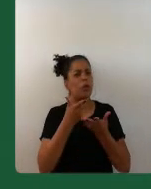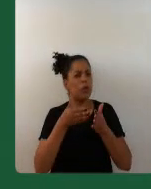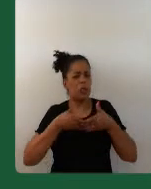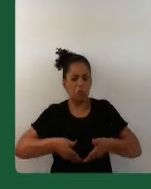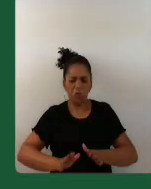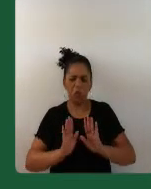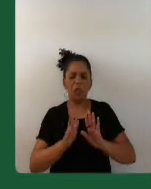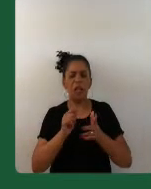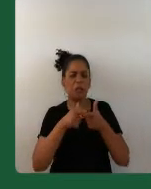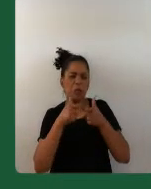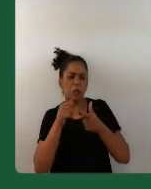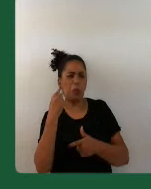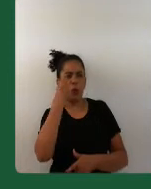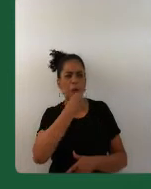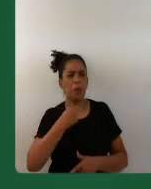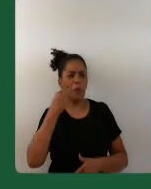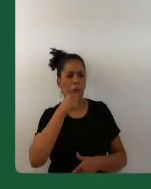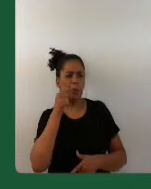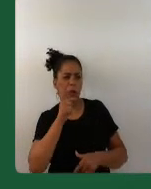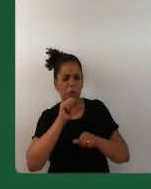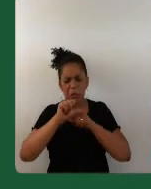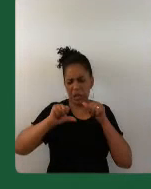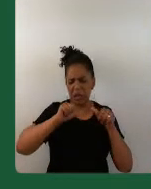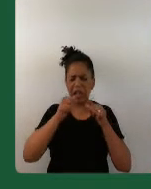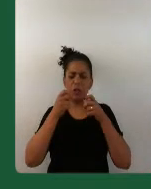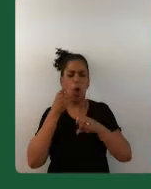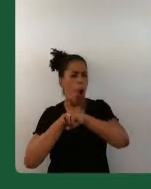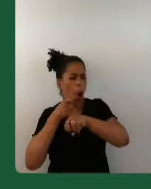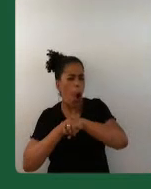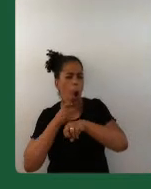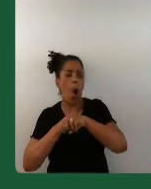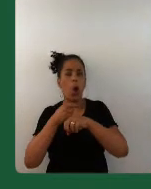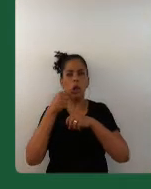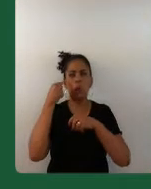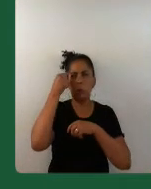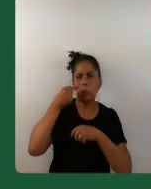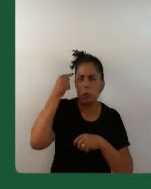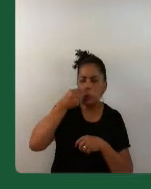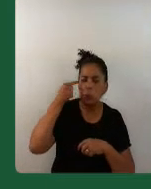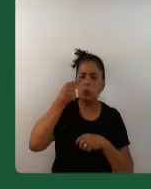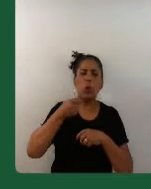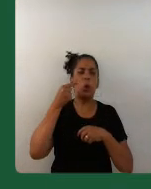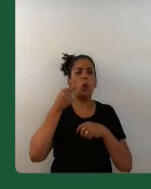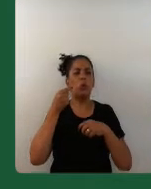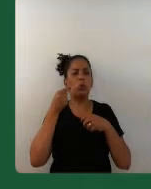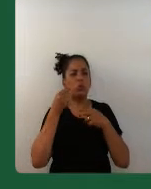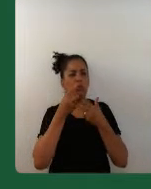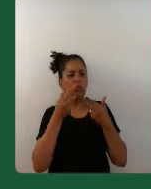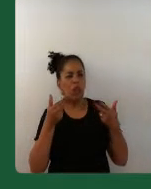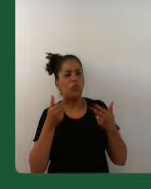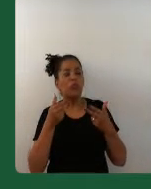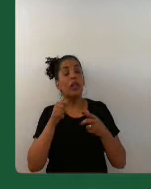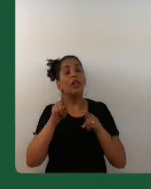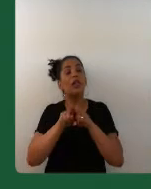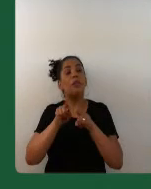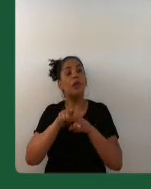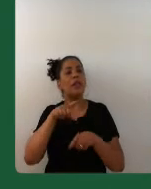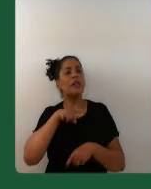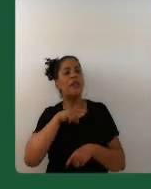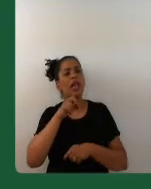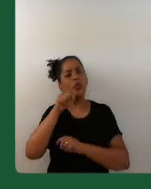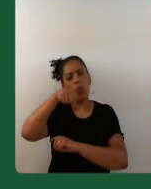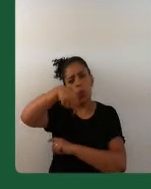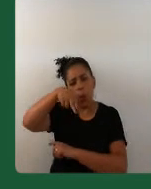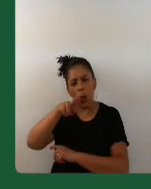isso para frente. Deformidades ósseas, como tumores ósseos e querubismo, que é quando o paciente tem